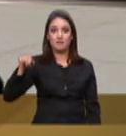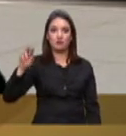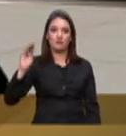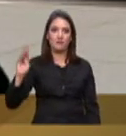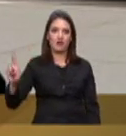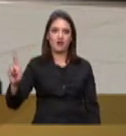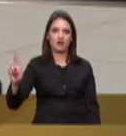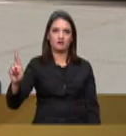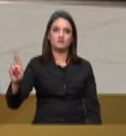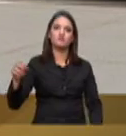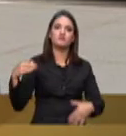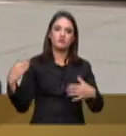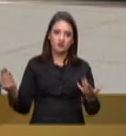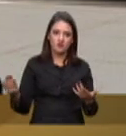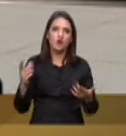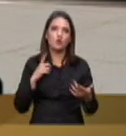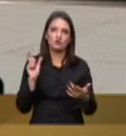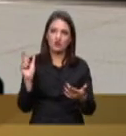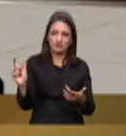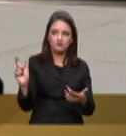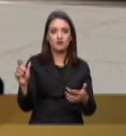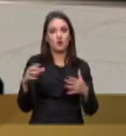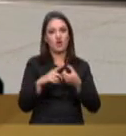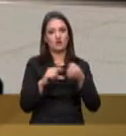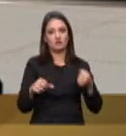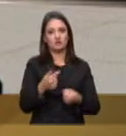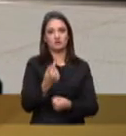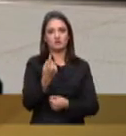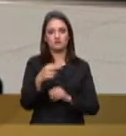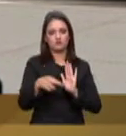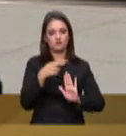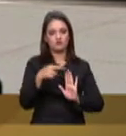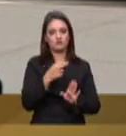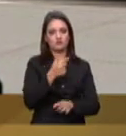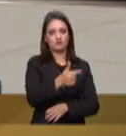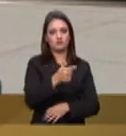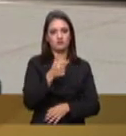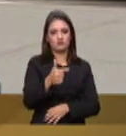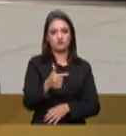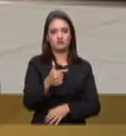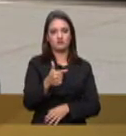terminações. Isso esteve no artigo 71 da resolução